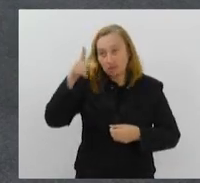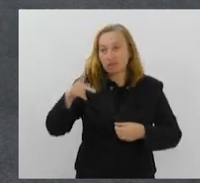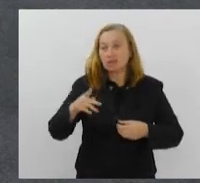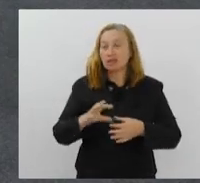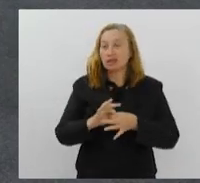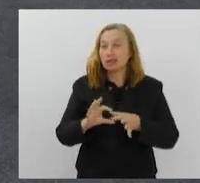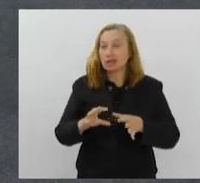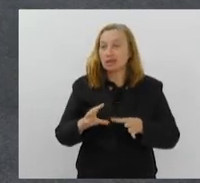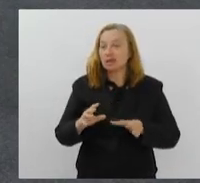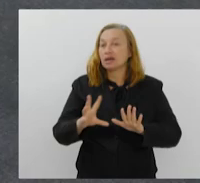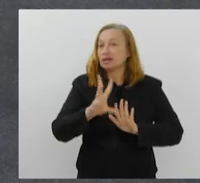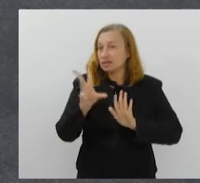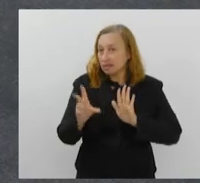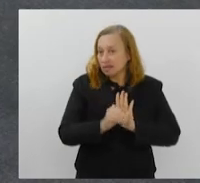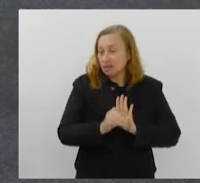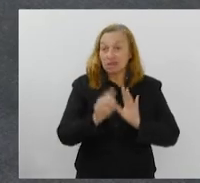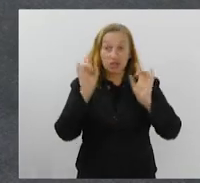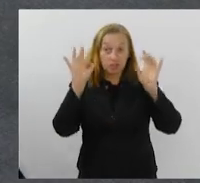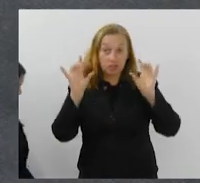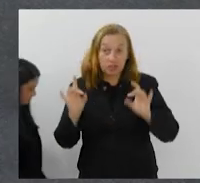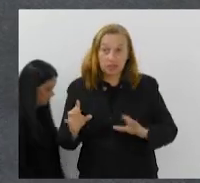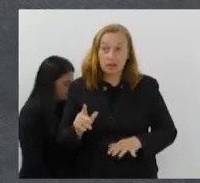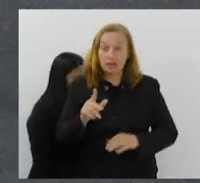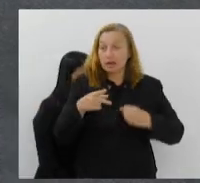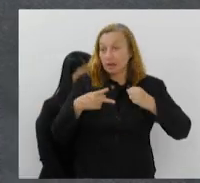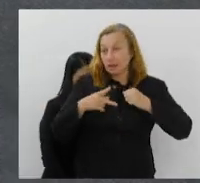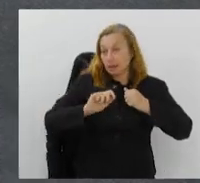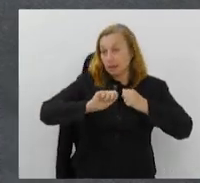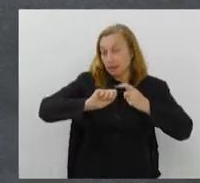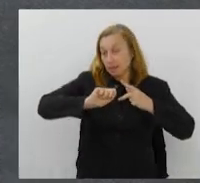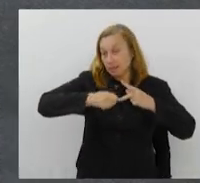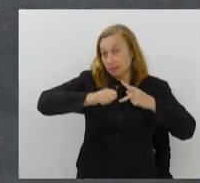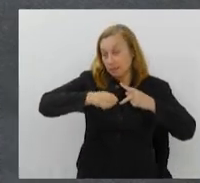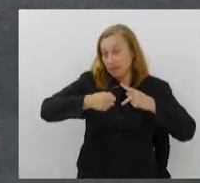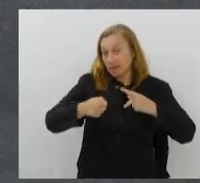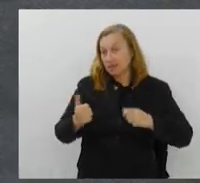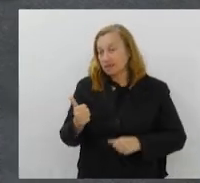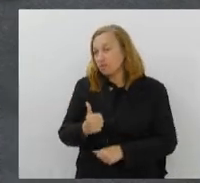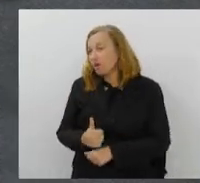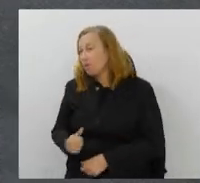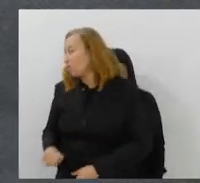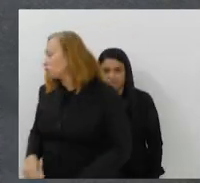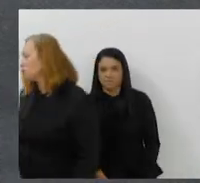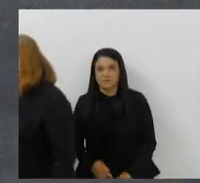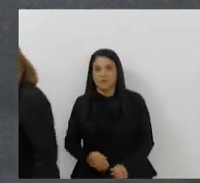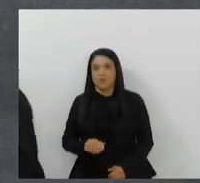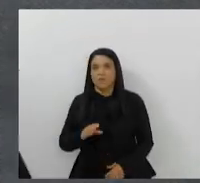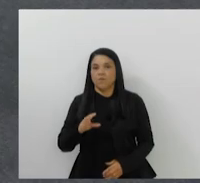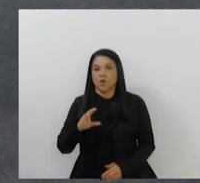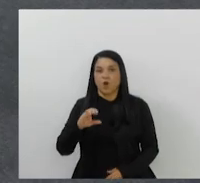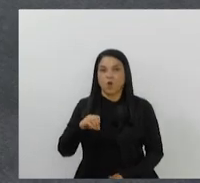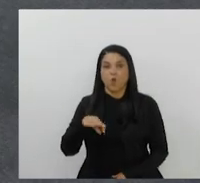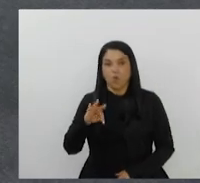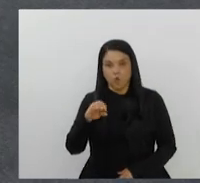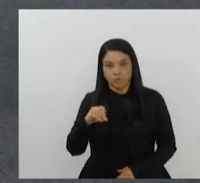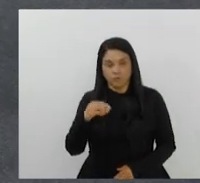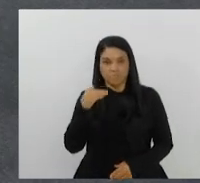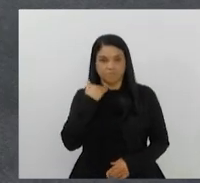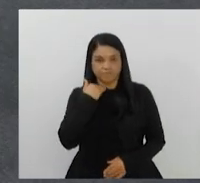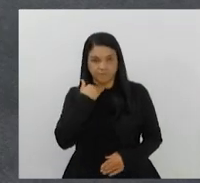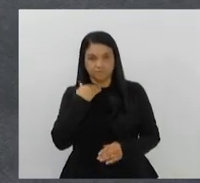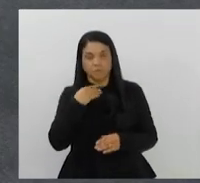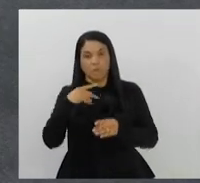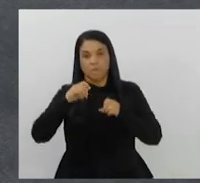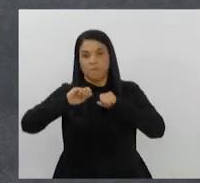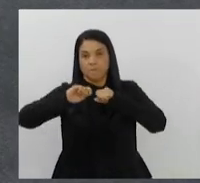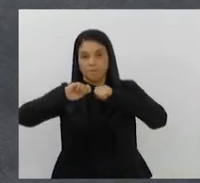emendas especiais que eles chamam de PIX, uma conta específica, que o Tribunal de Contas do município vai